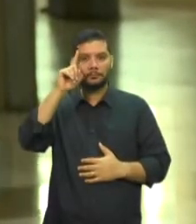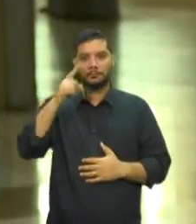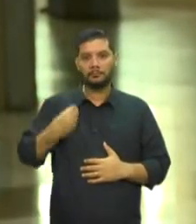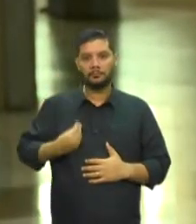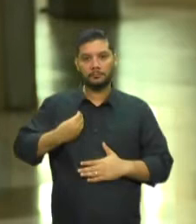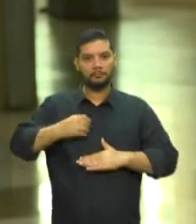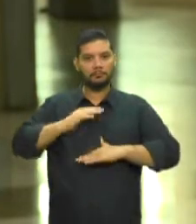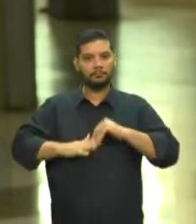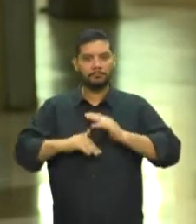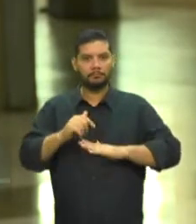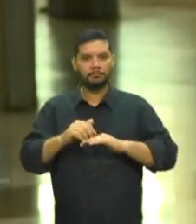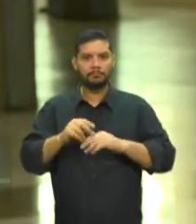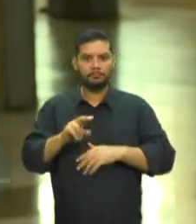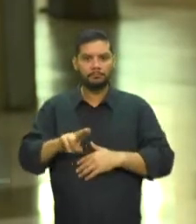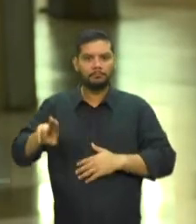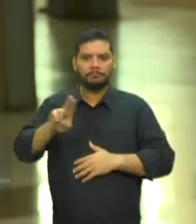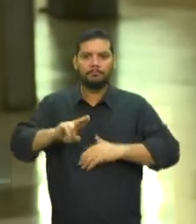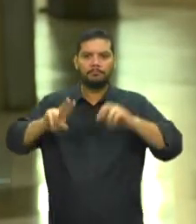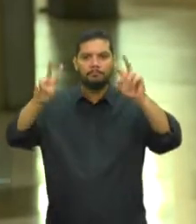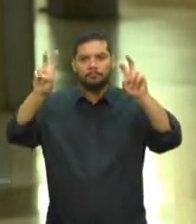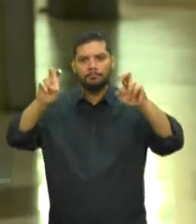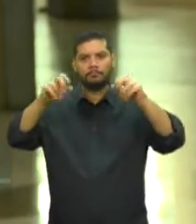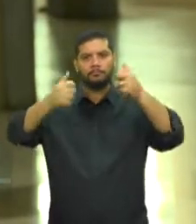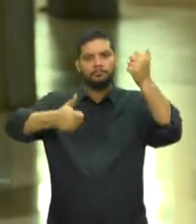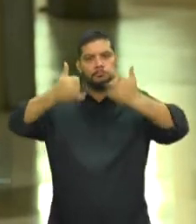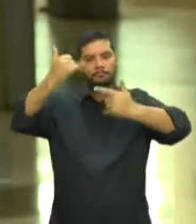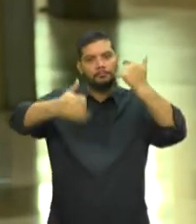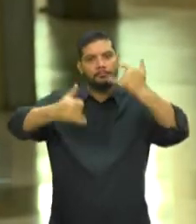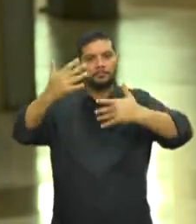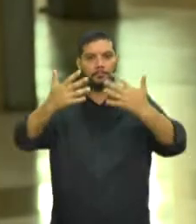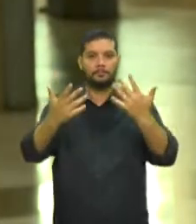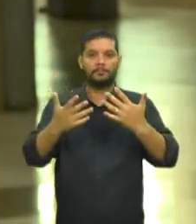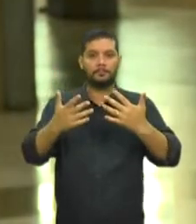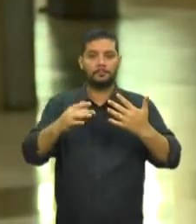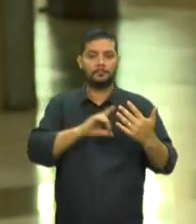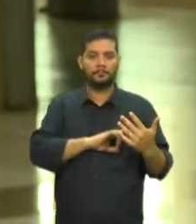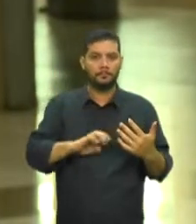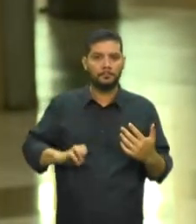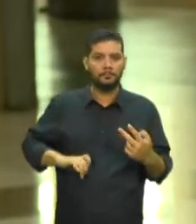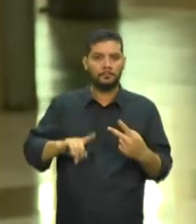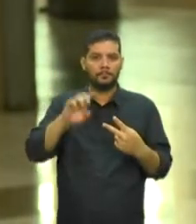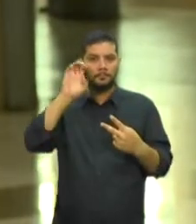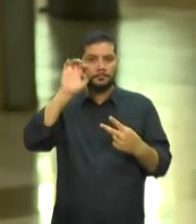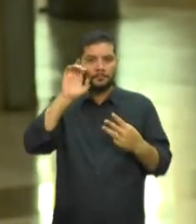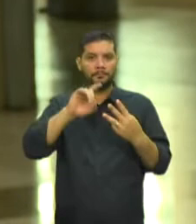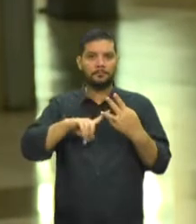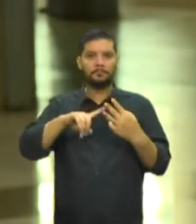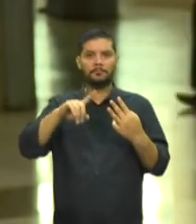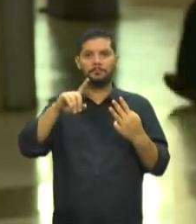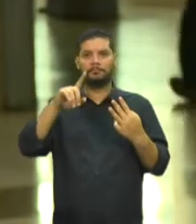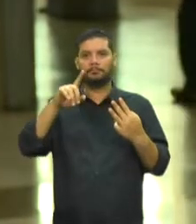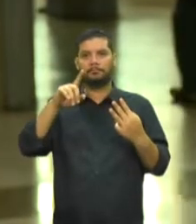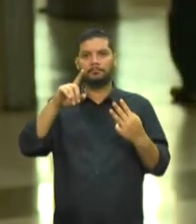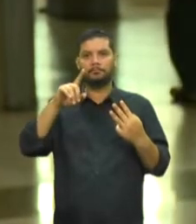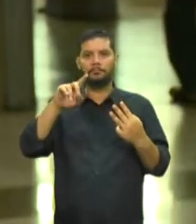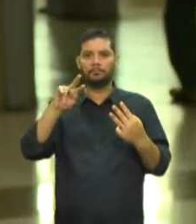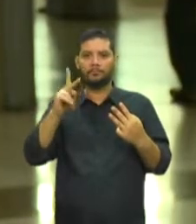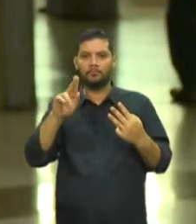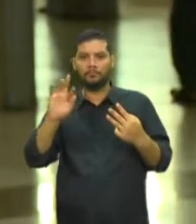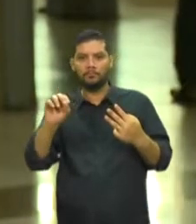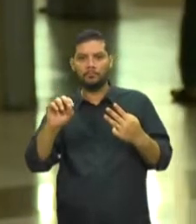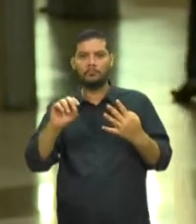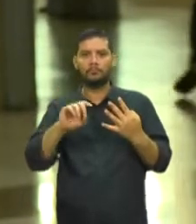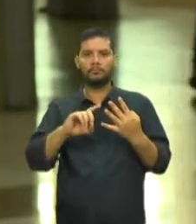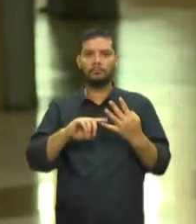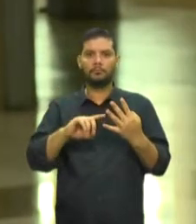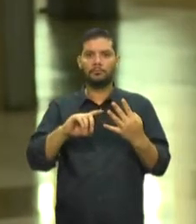né, como a doutora Alessandra, como o doutor Hugo, como a deputada Érica Amorim, né, provando que isso não é só um tema de setembro, você tem razão. Né?